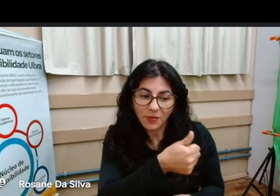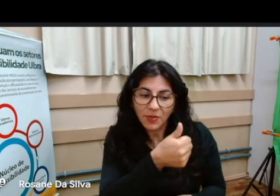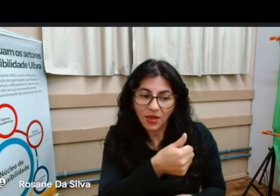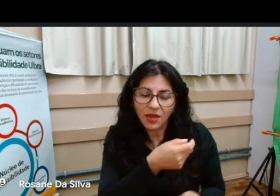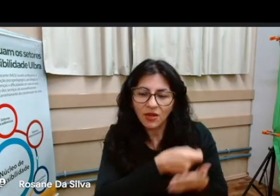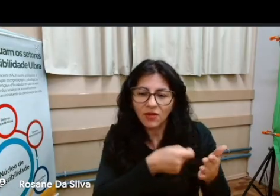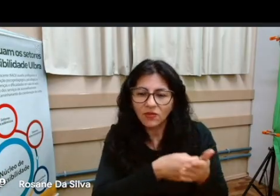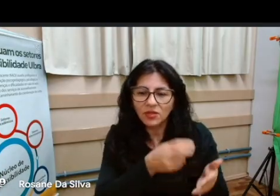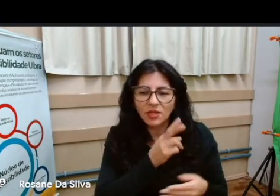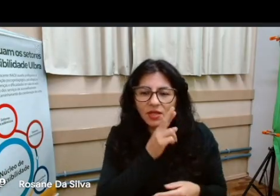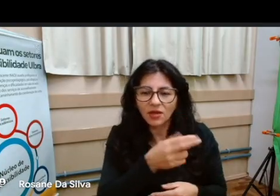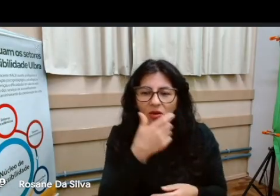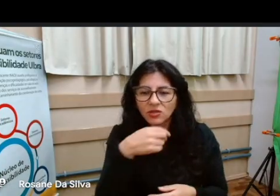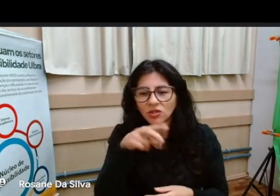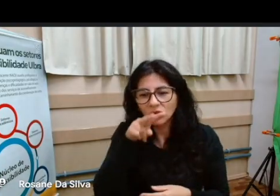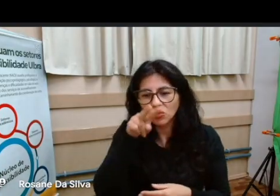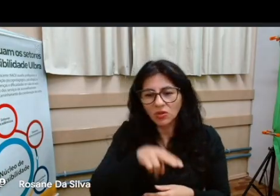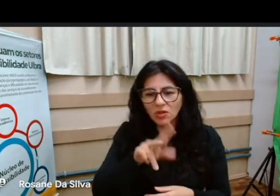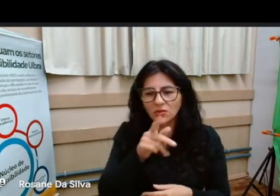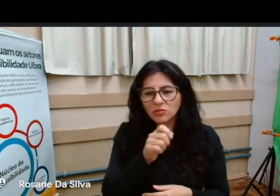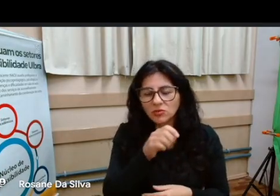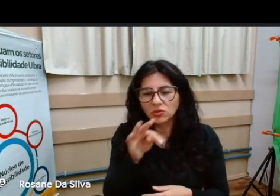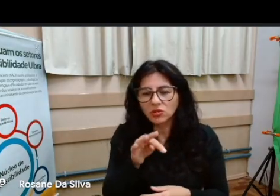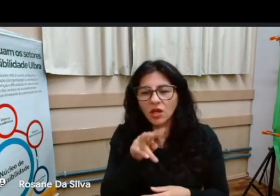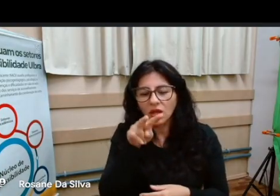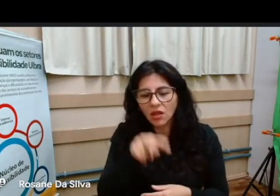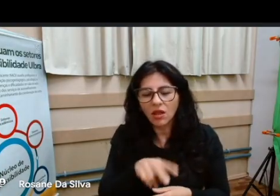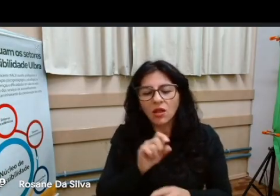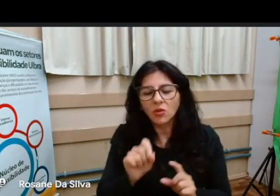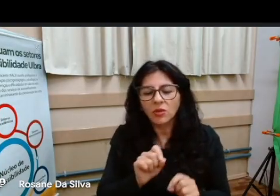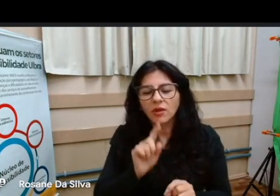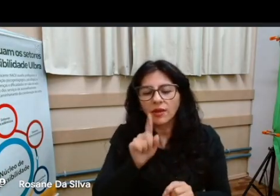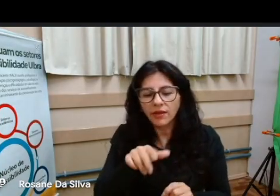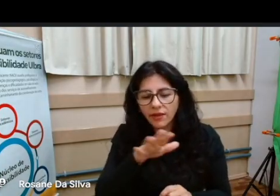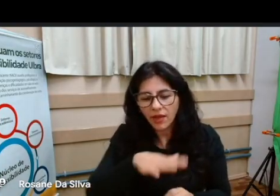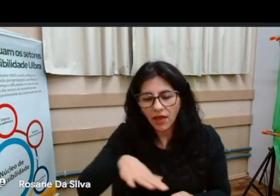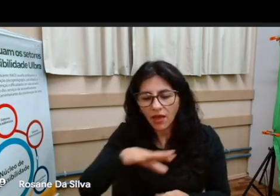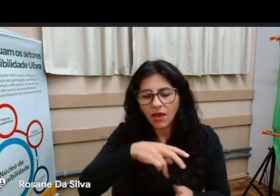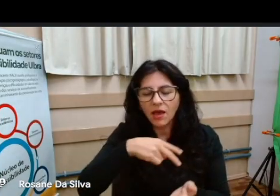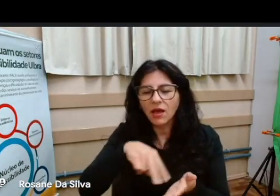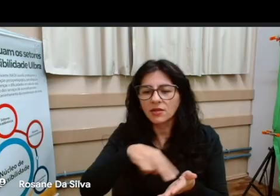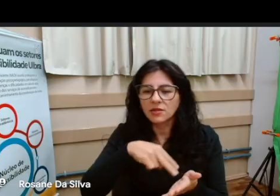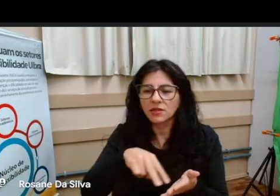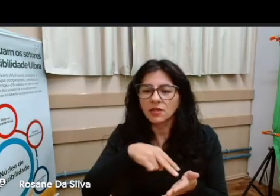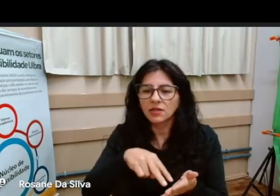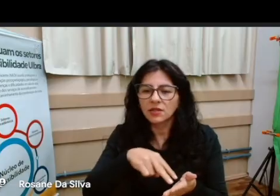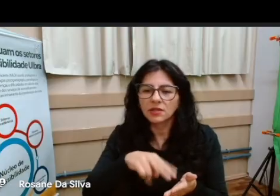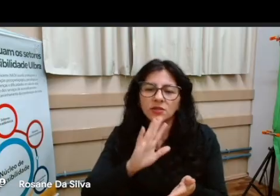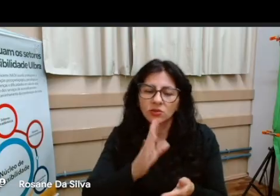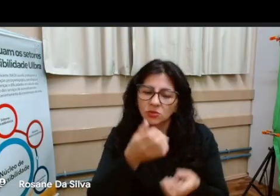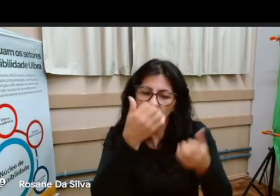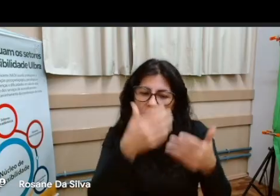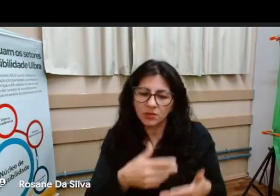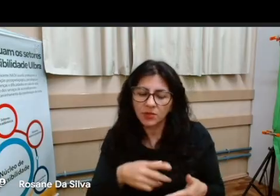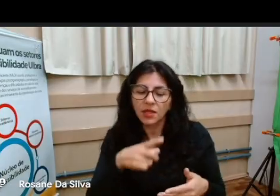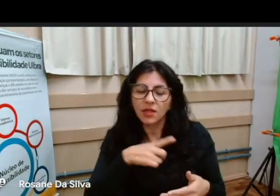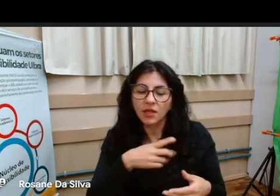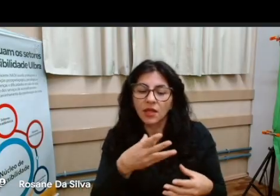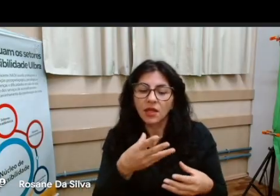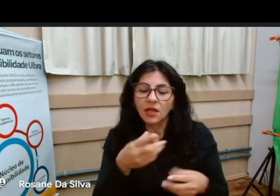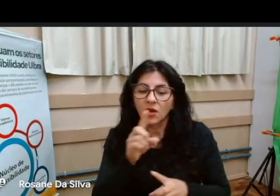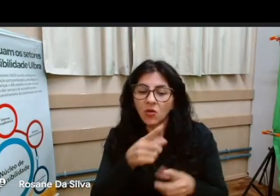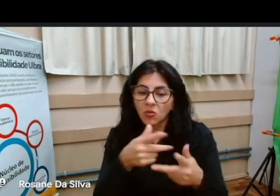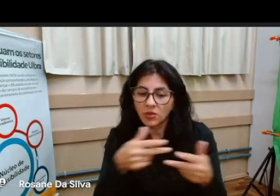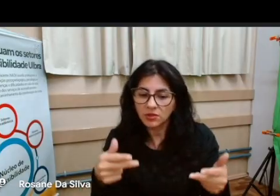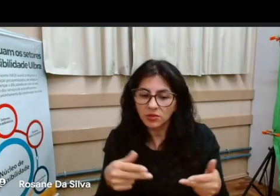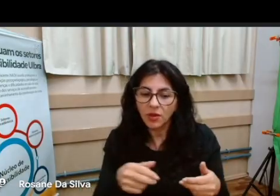aquela primeira eu acho que tu leu no chat aí ã que é isso né o campo da dança H Como eu disse tem uma série